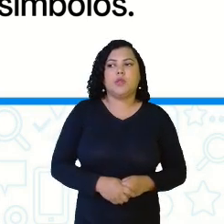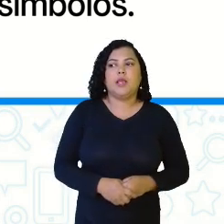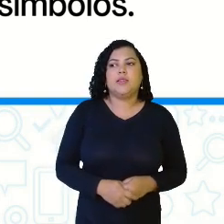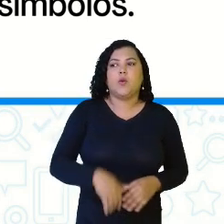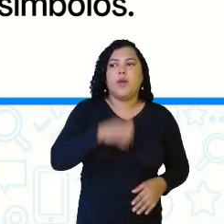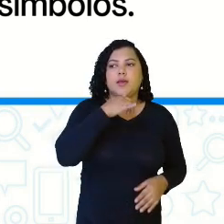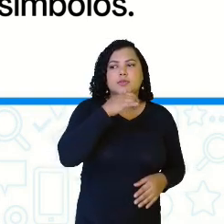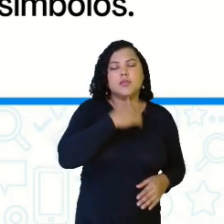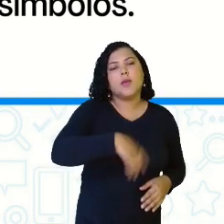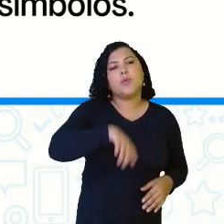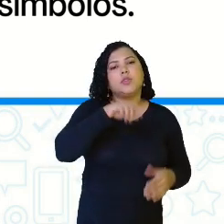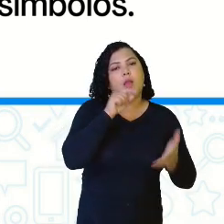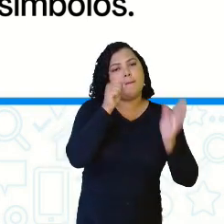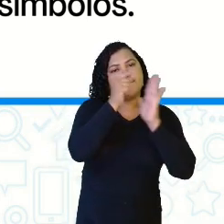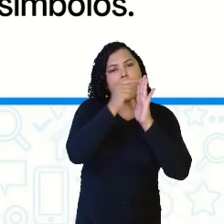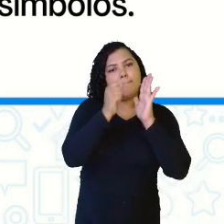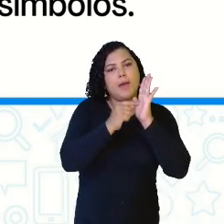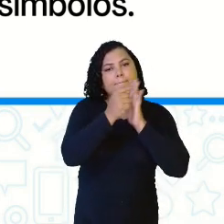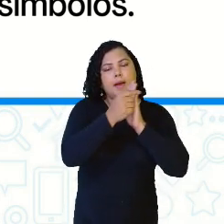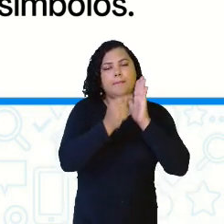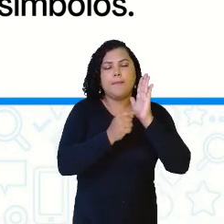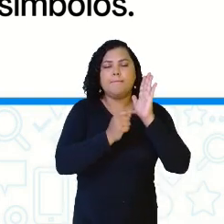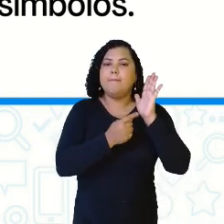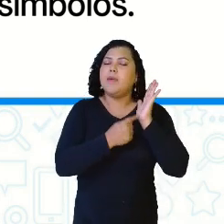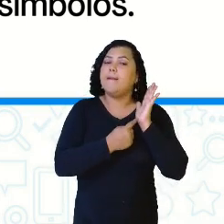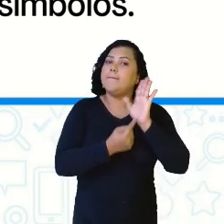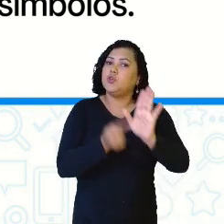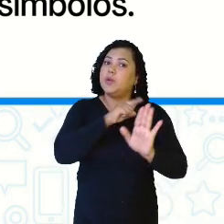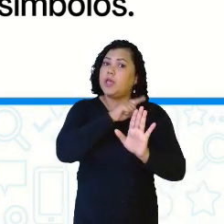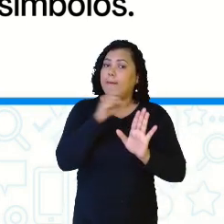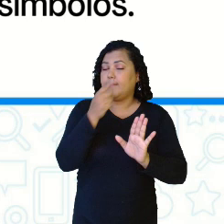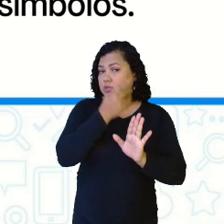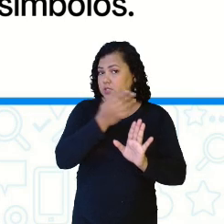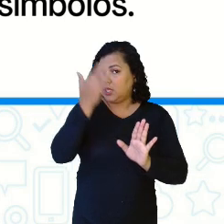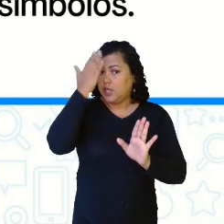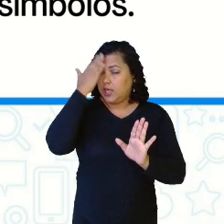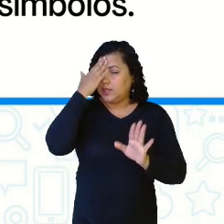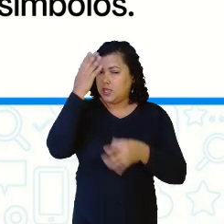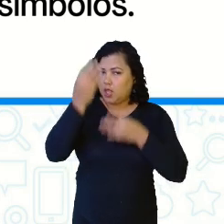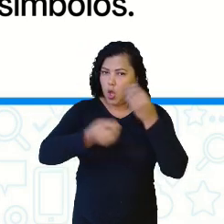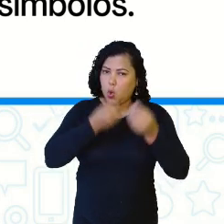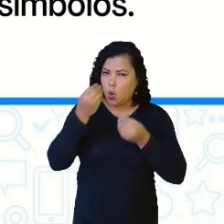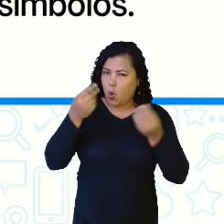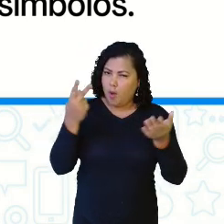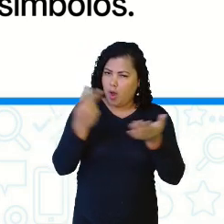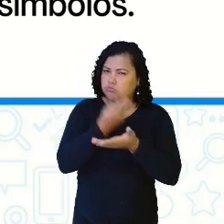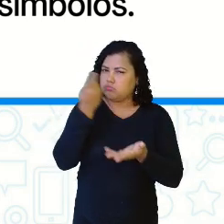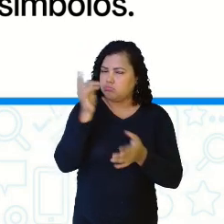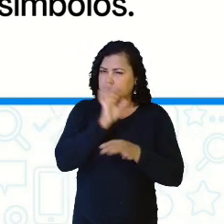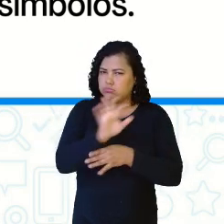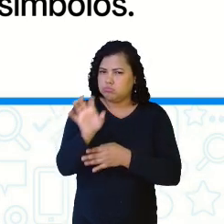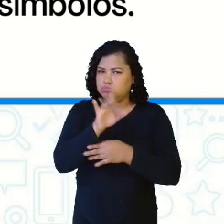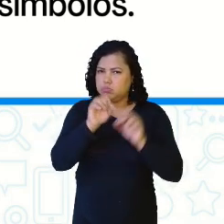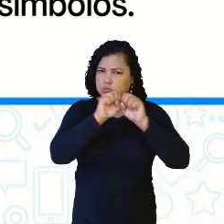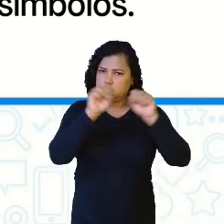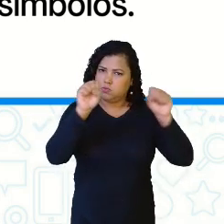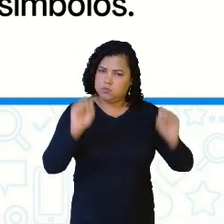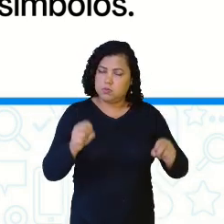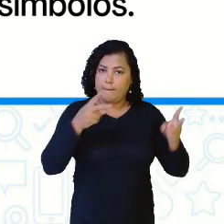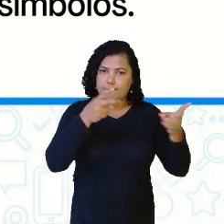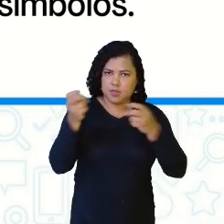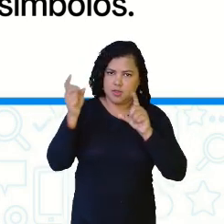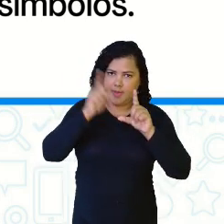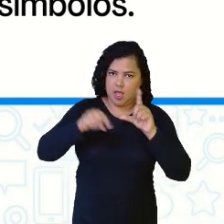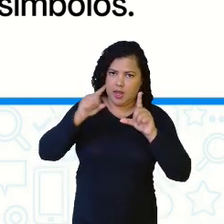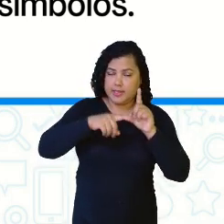os pontinhos e ele fez as combinações para que vocês compreendam, que vocês possam ver as letras, e